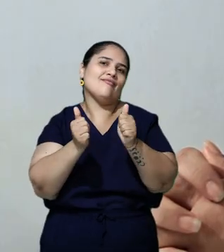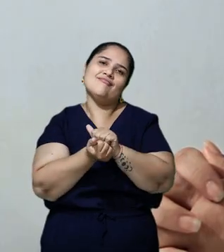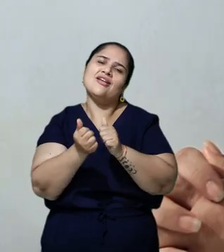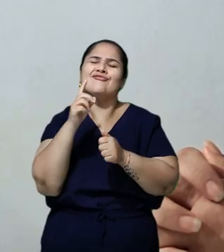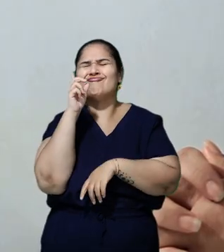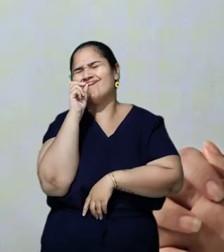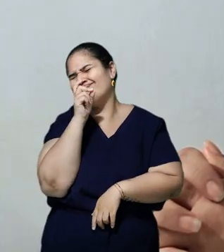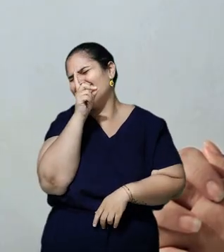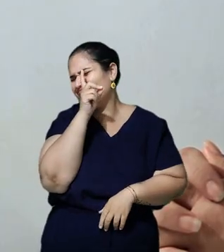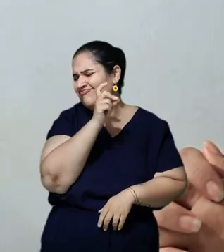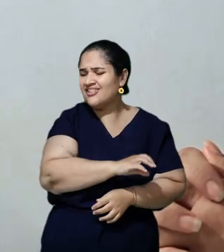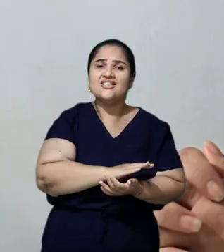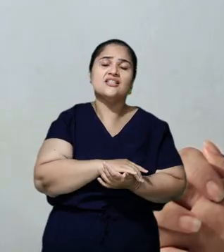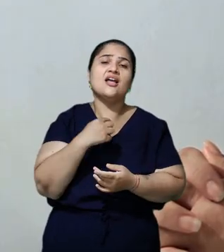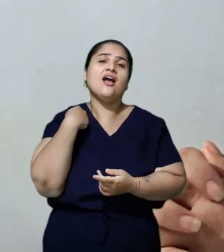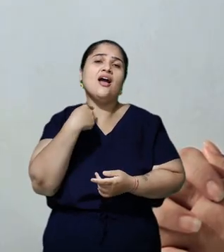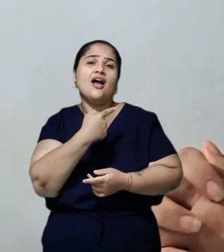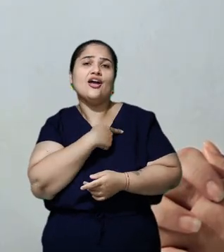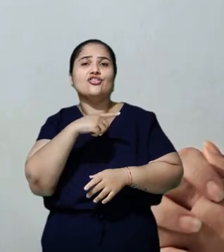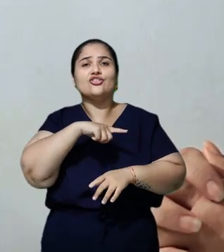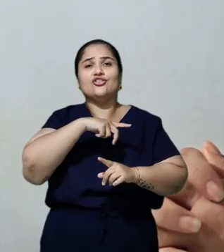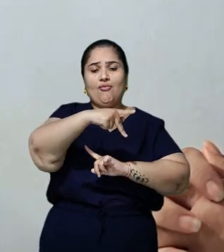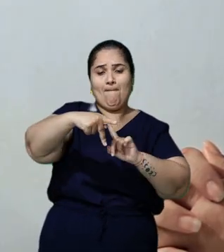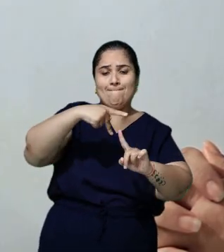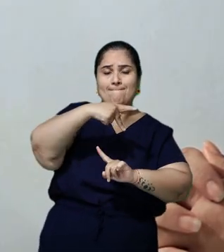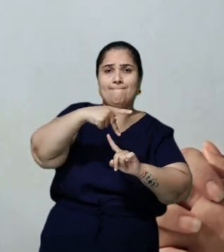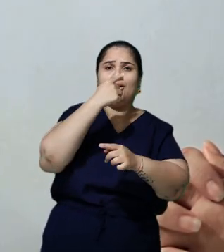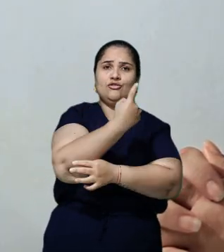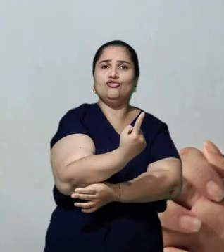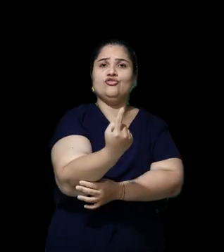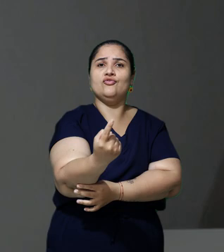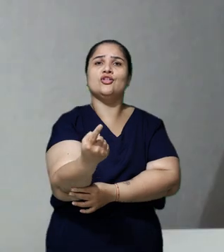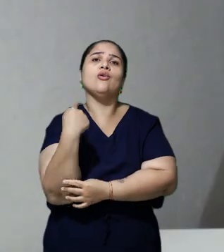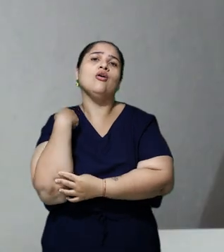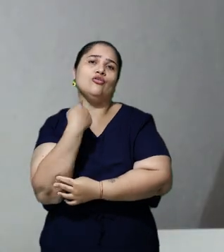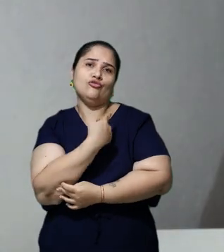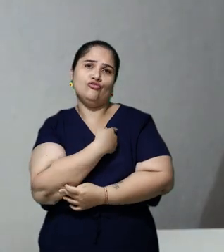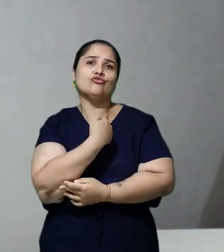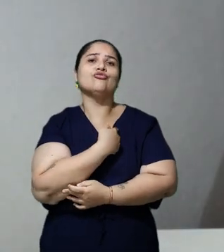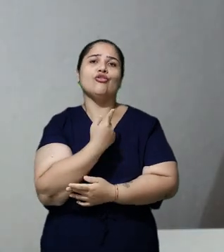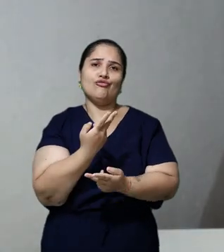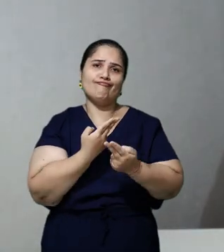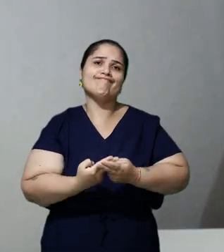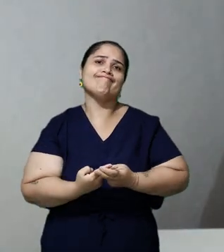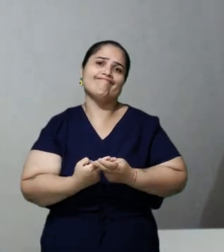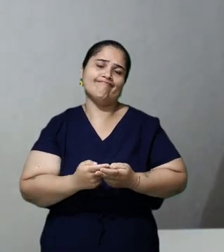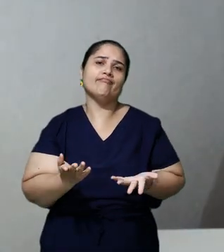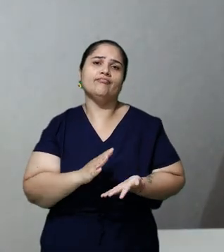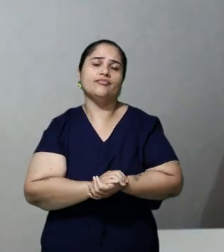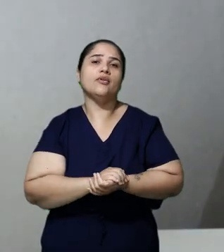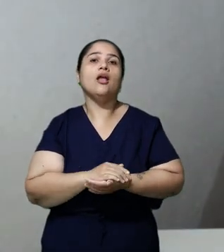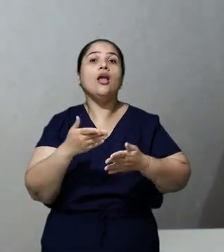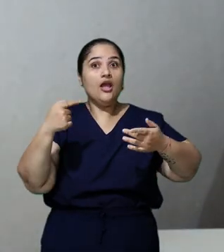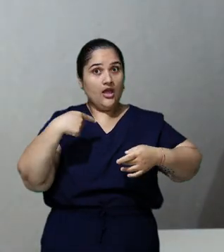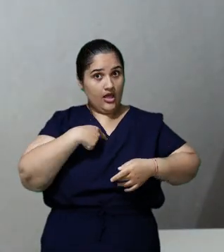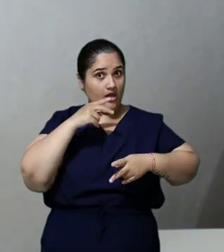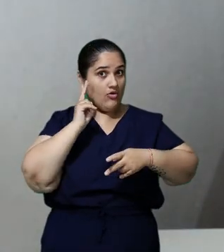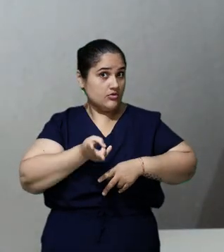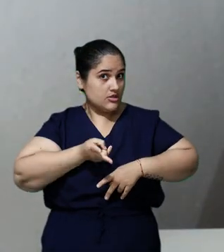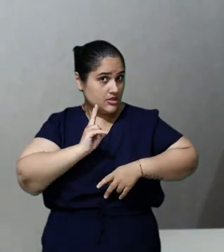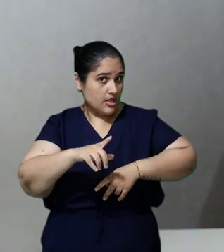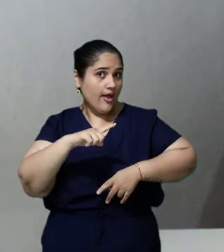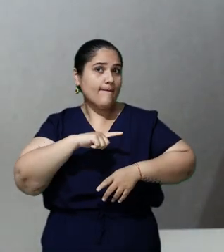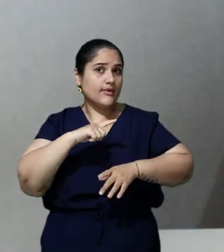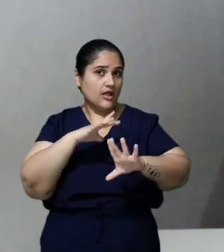gente trabalhar o plano individual dos nossos pacientes. Eu sempre tenho um vínculo terapêutico,